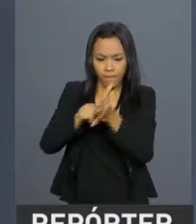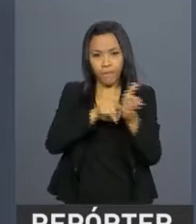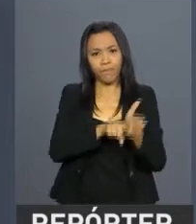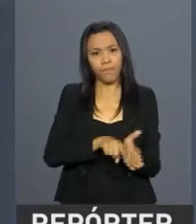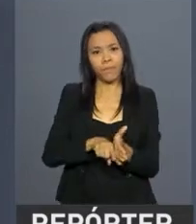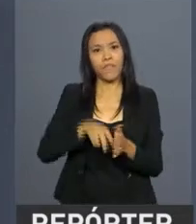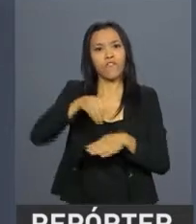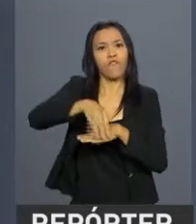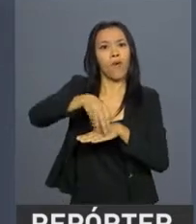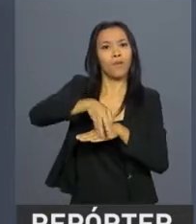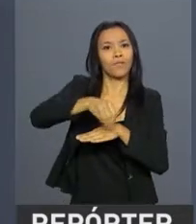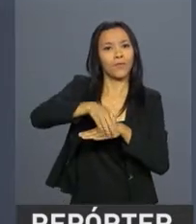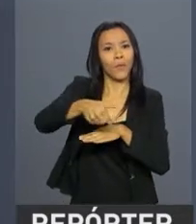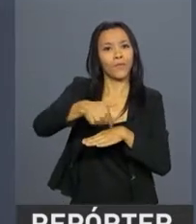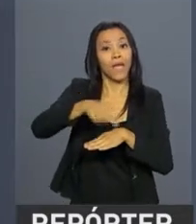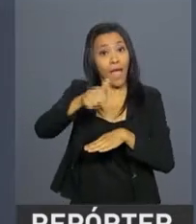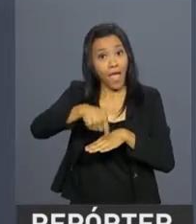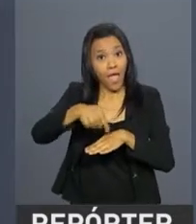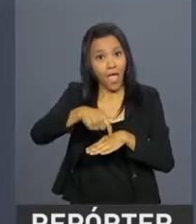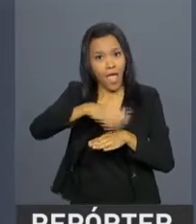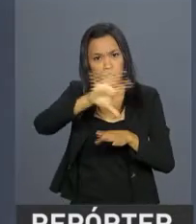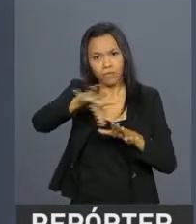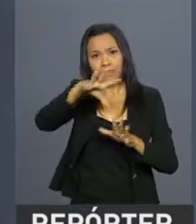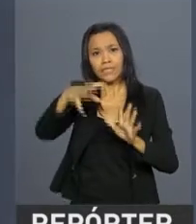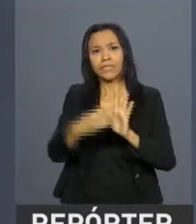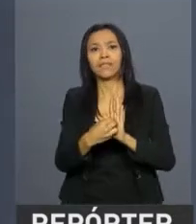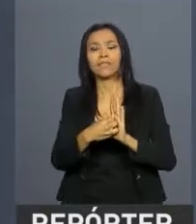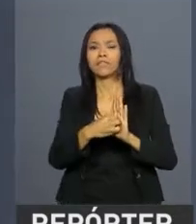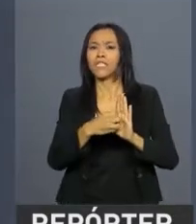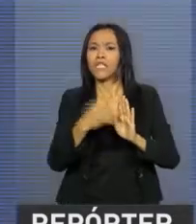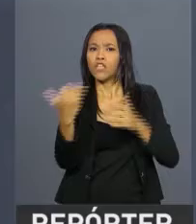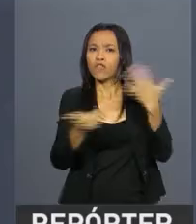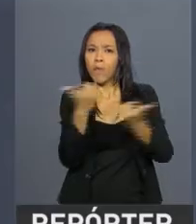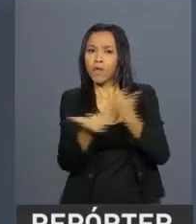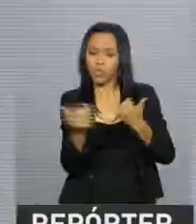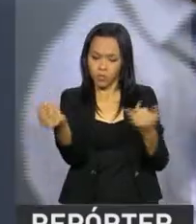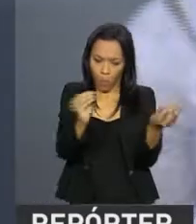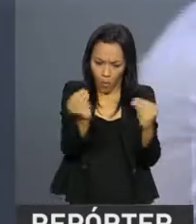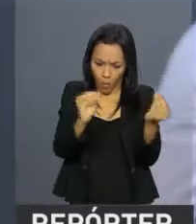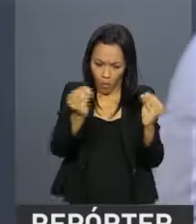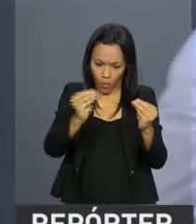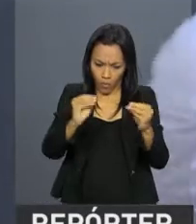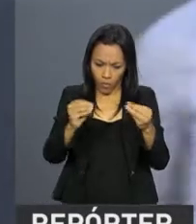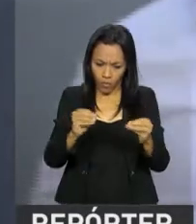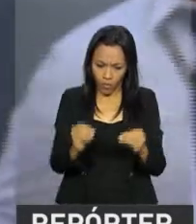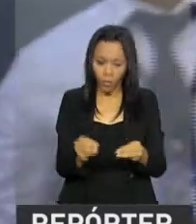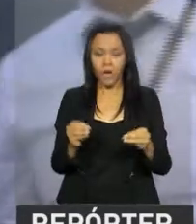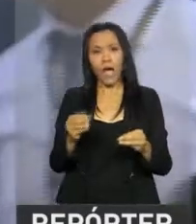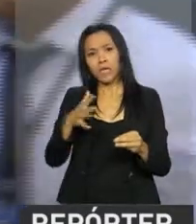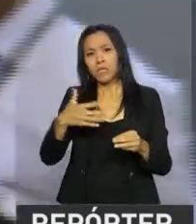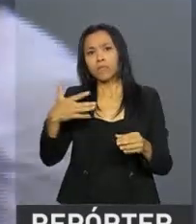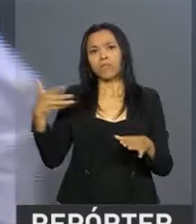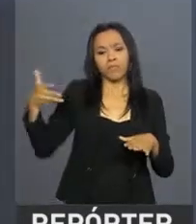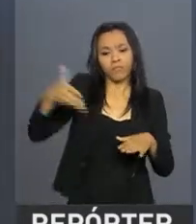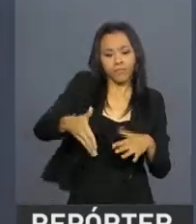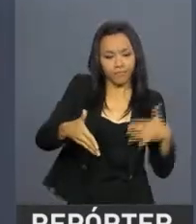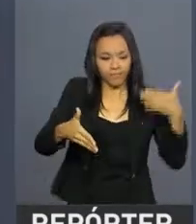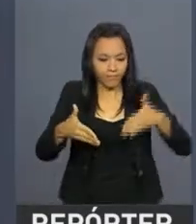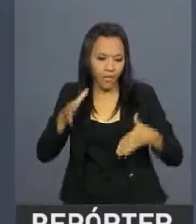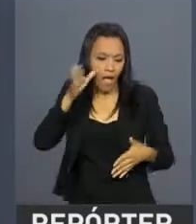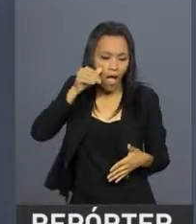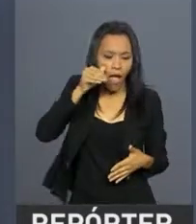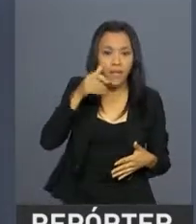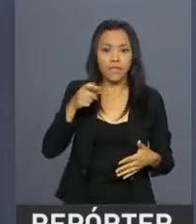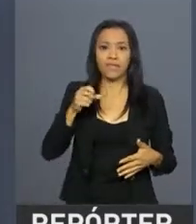é um banco de dados inteligente que vai cruzar informações informações é que se nós